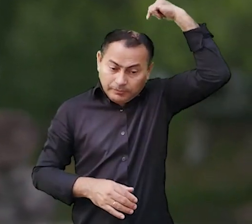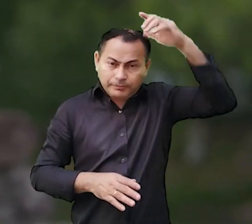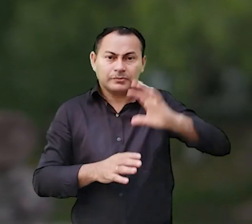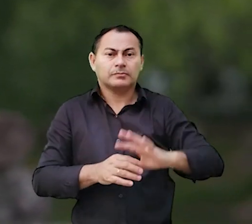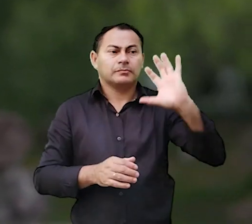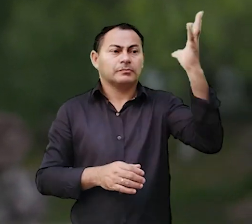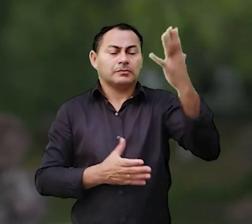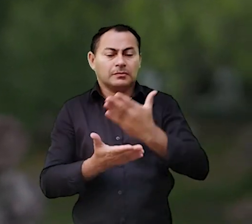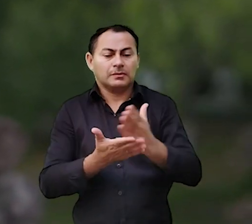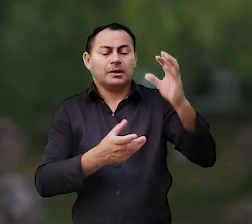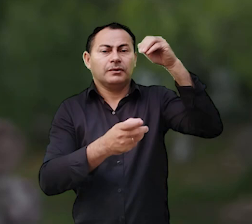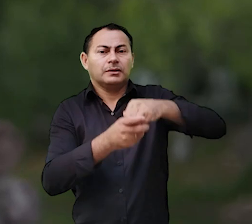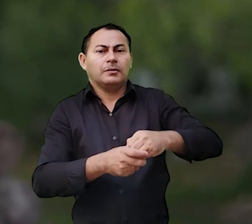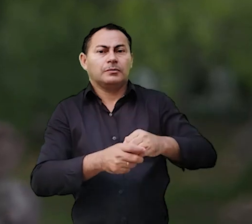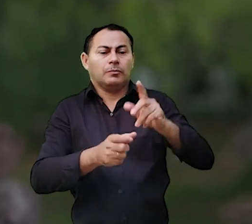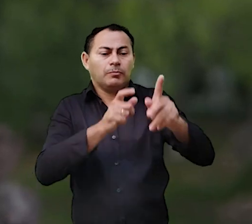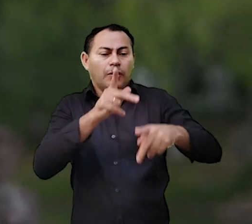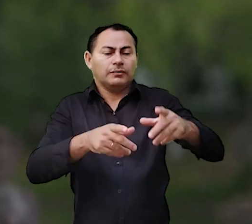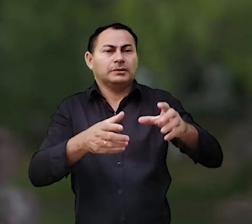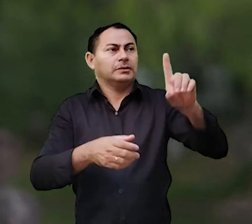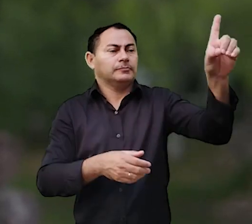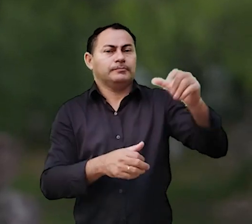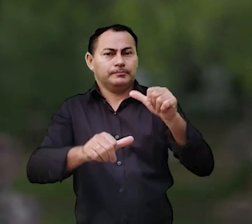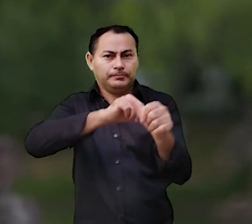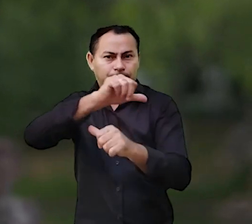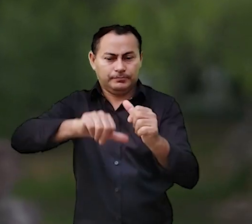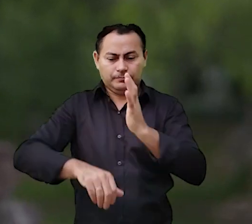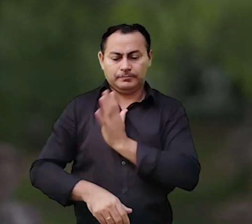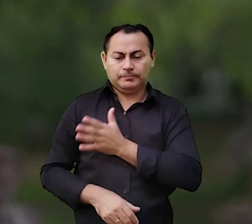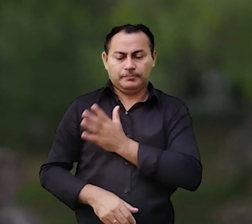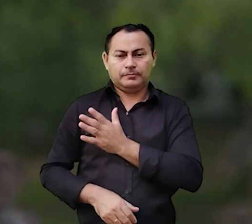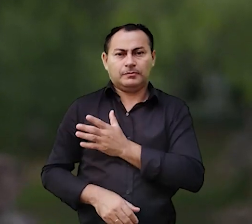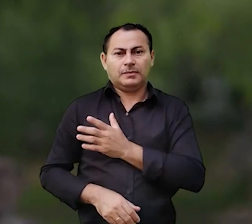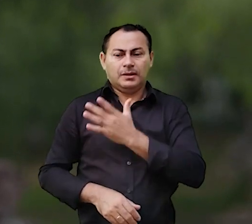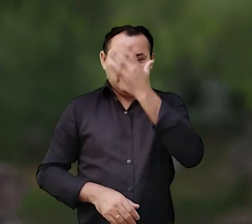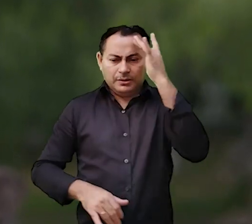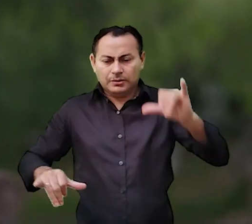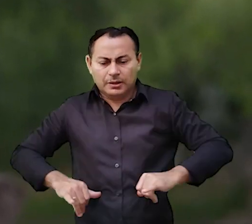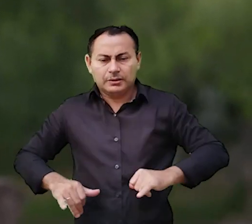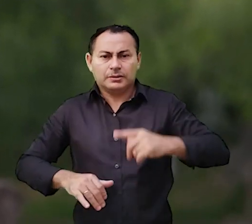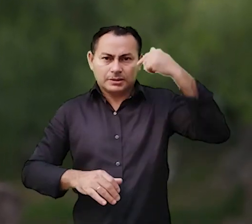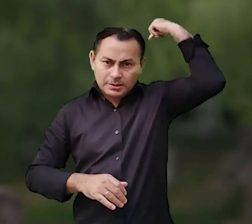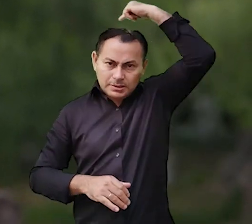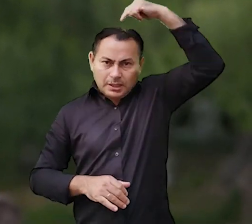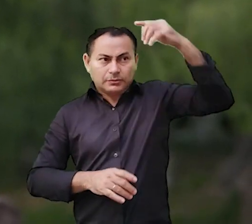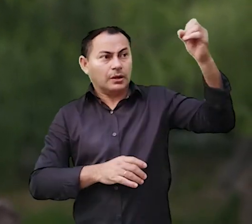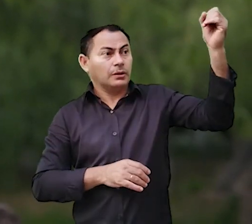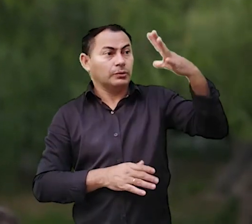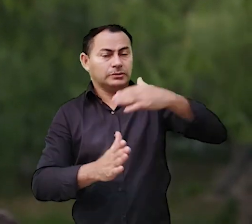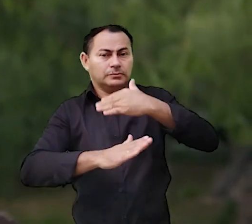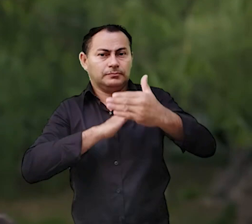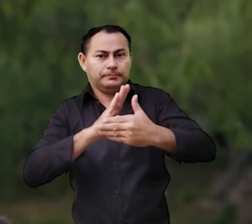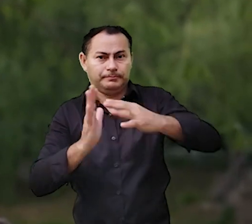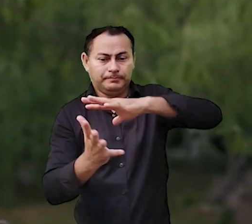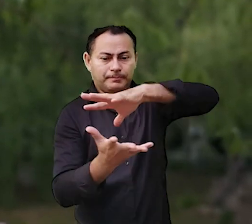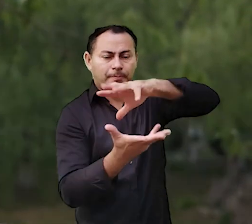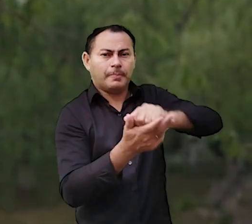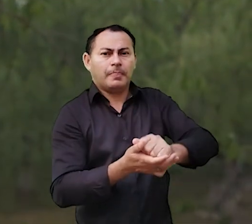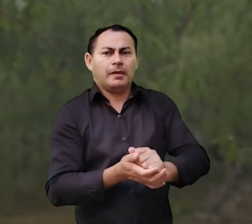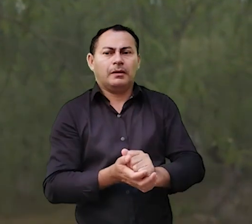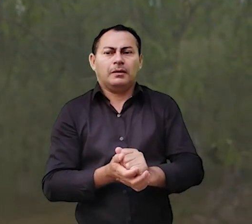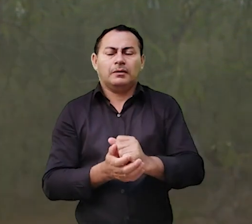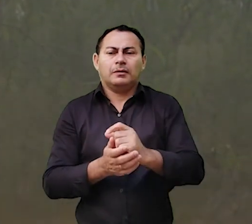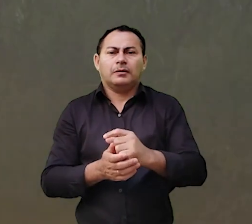quando você passa a fazer parte do povo de Deus. Deus transforma os corações feridos dos seus santos em luz para todo o mundo.